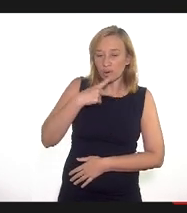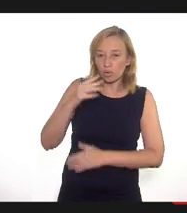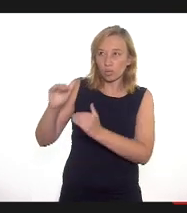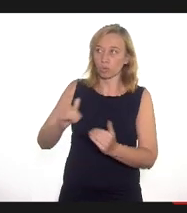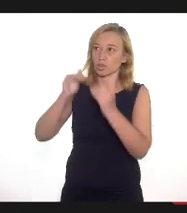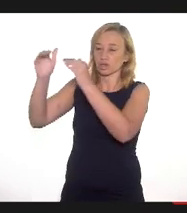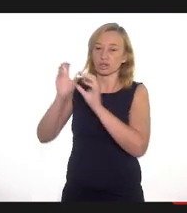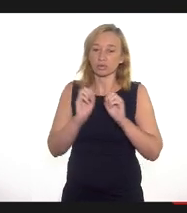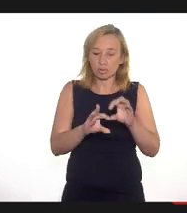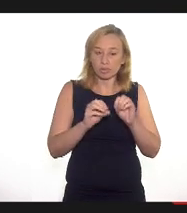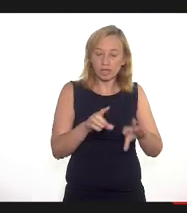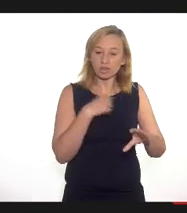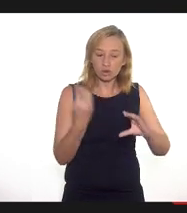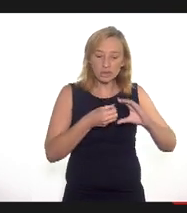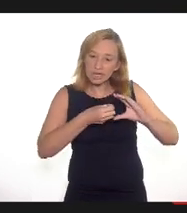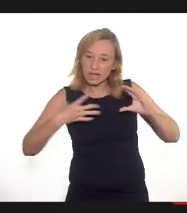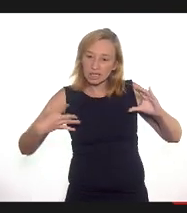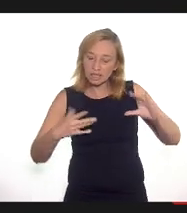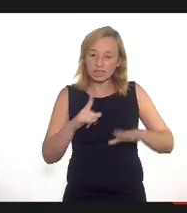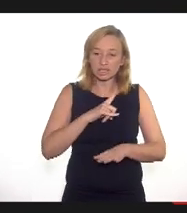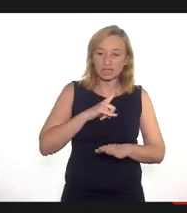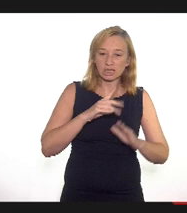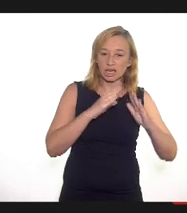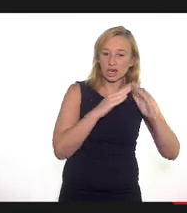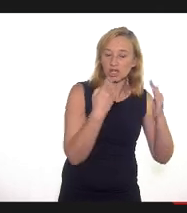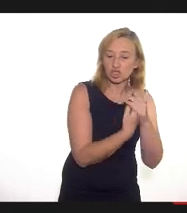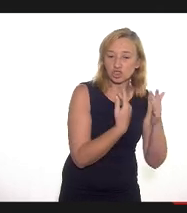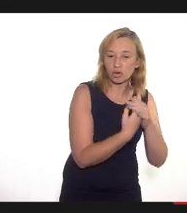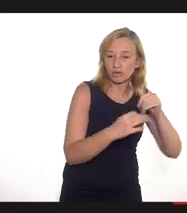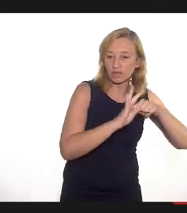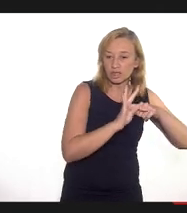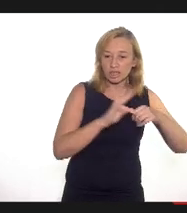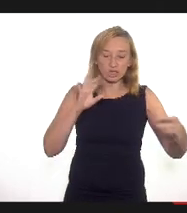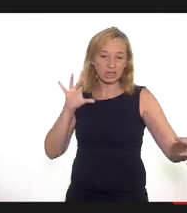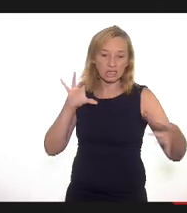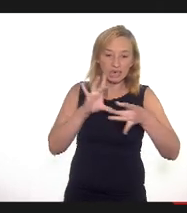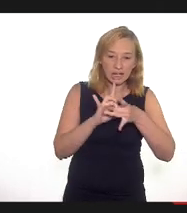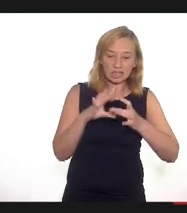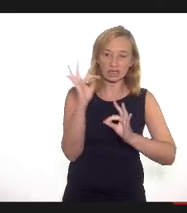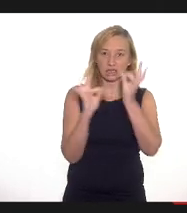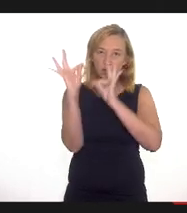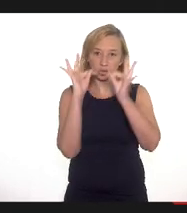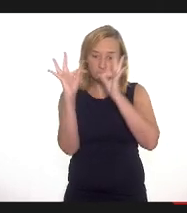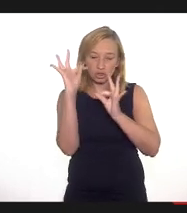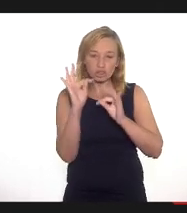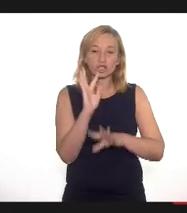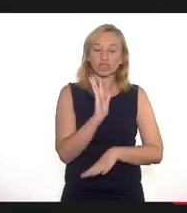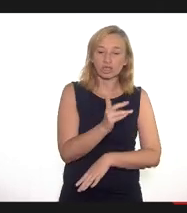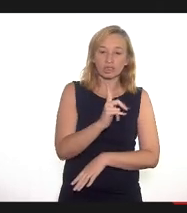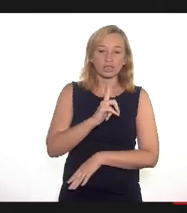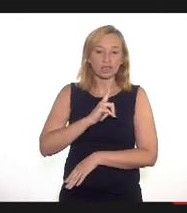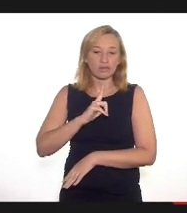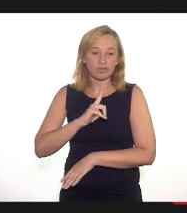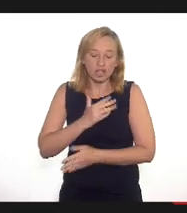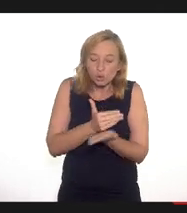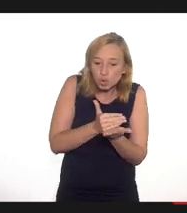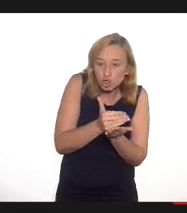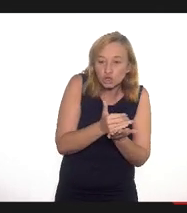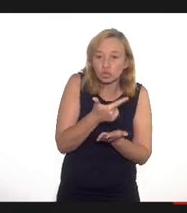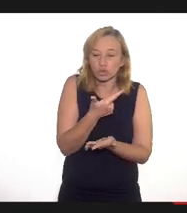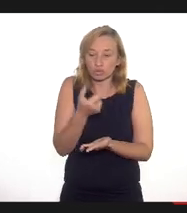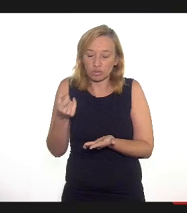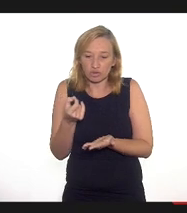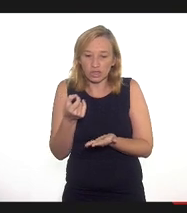nossa característica de ter as FAETERGs que são ligadas à questão tecnológica, nós tivemos, no início de